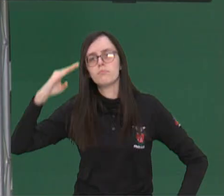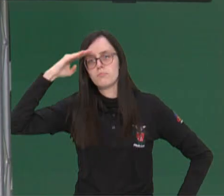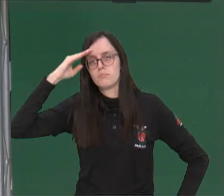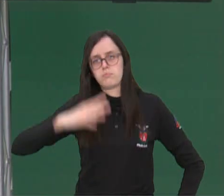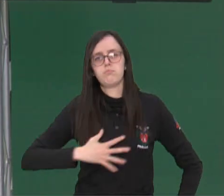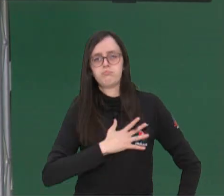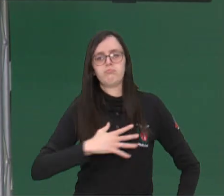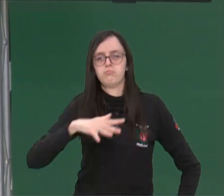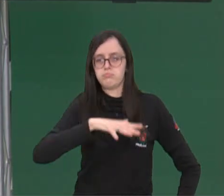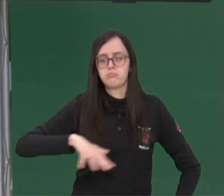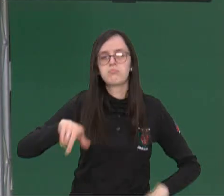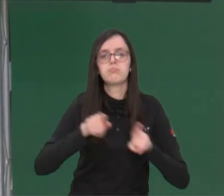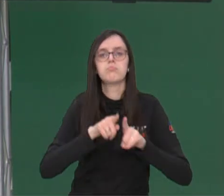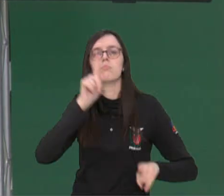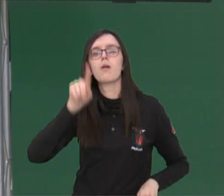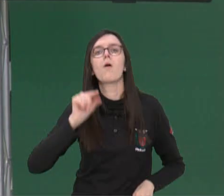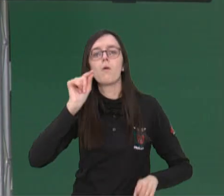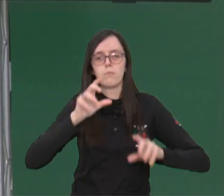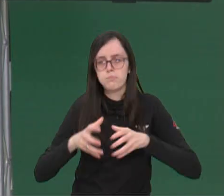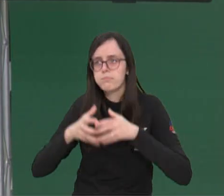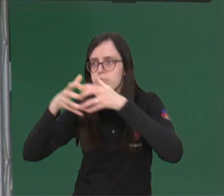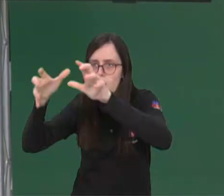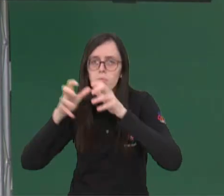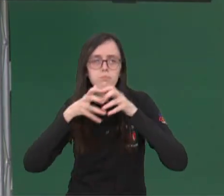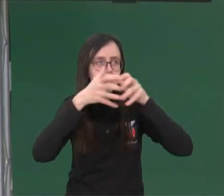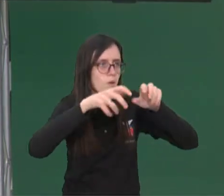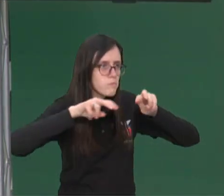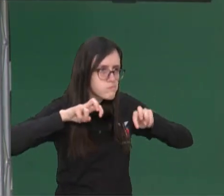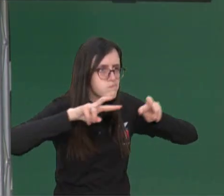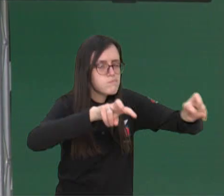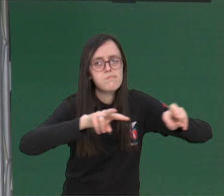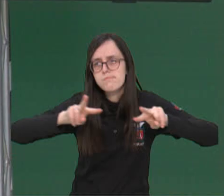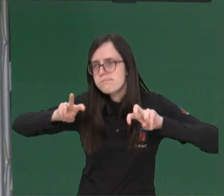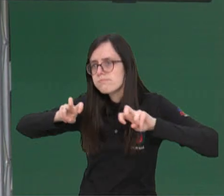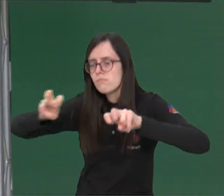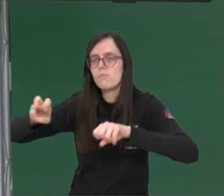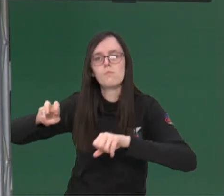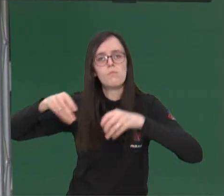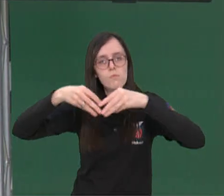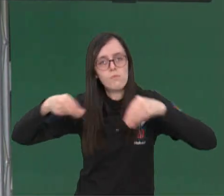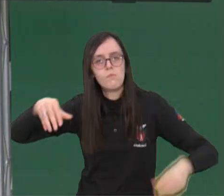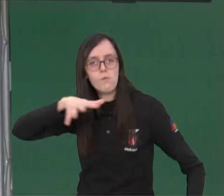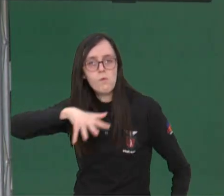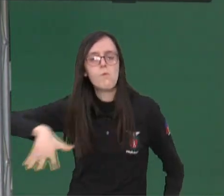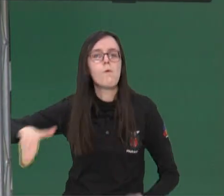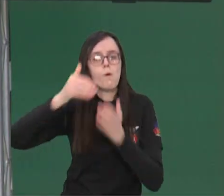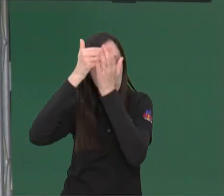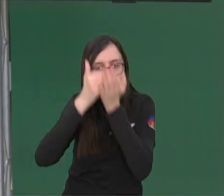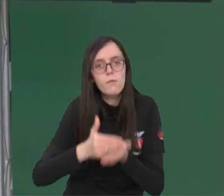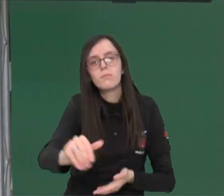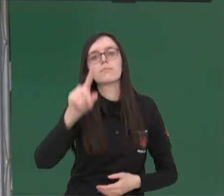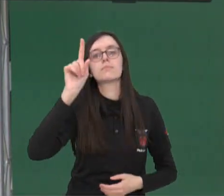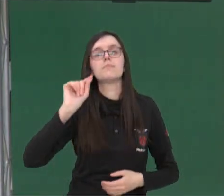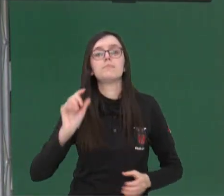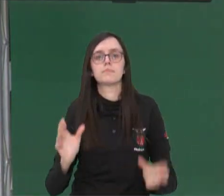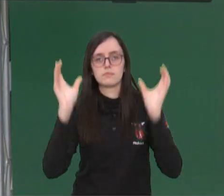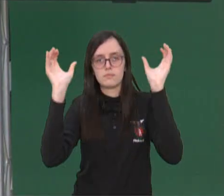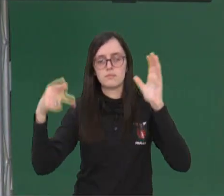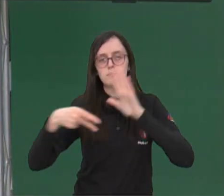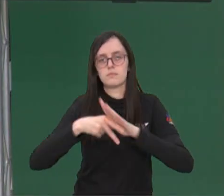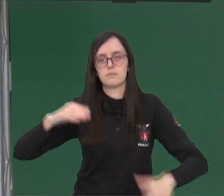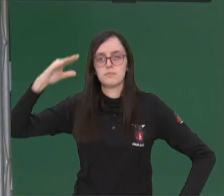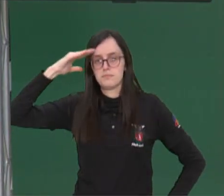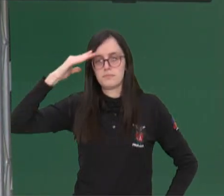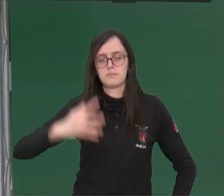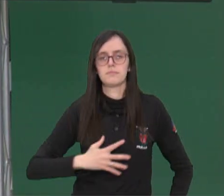militares. Realização de expedições de exploração e reconhecimento do território a partir dos fortes militares.